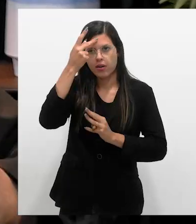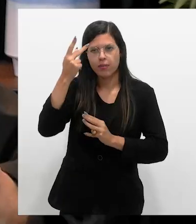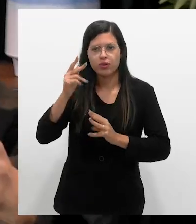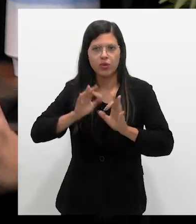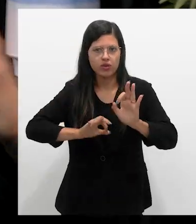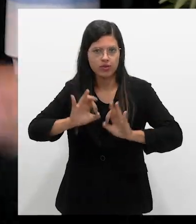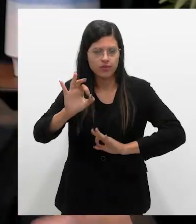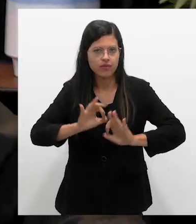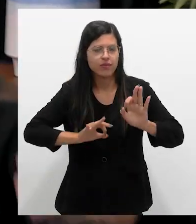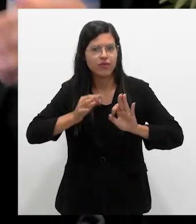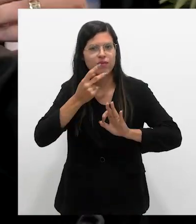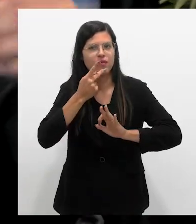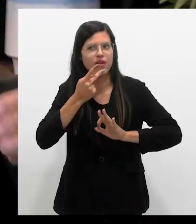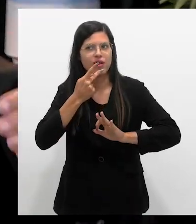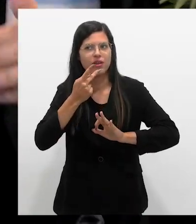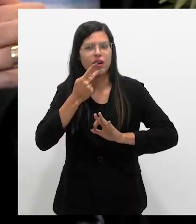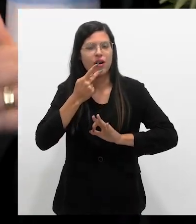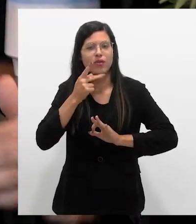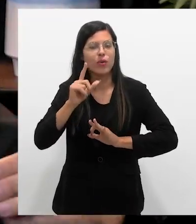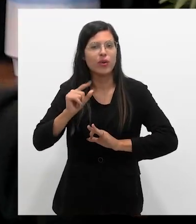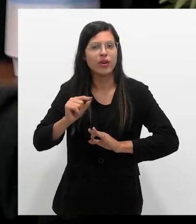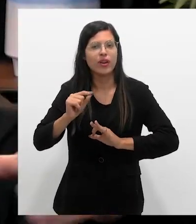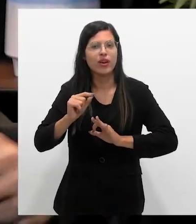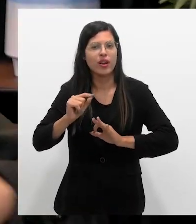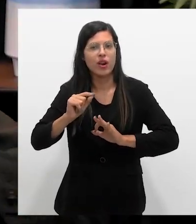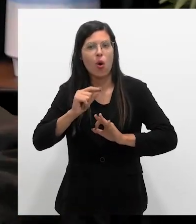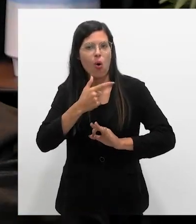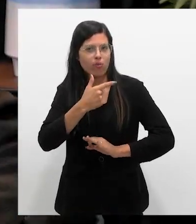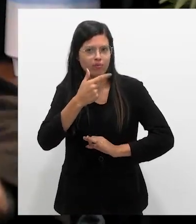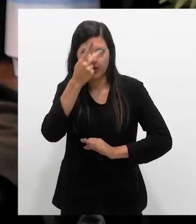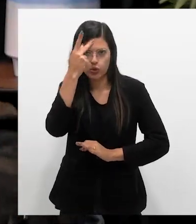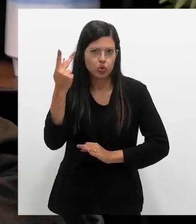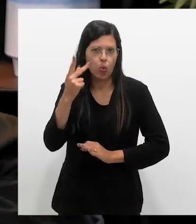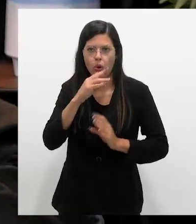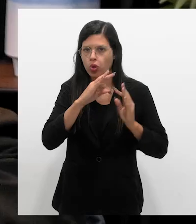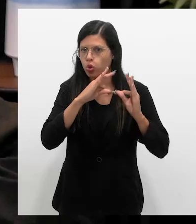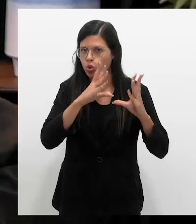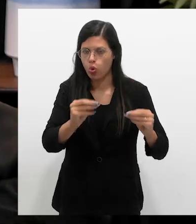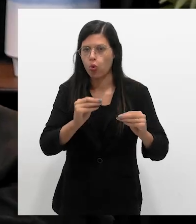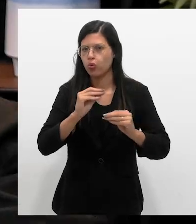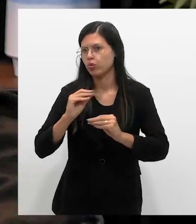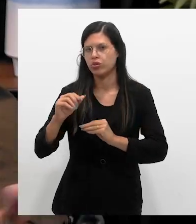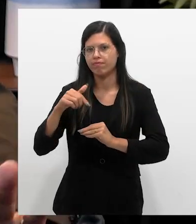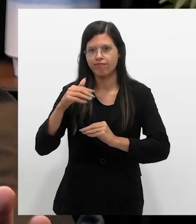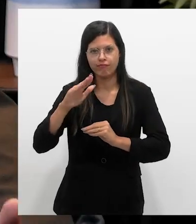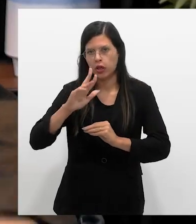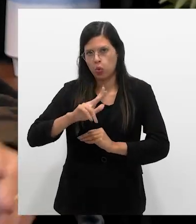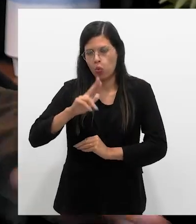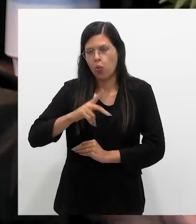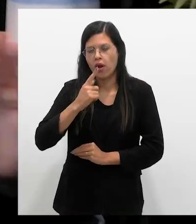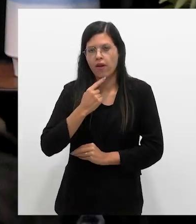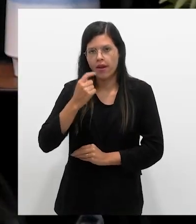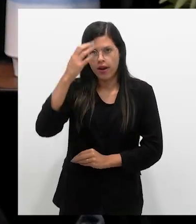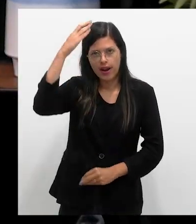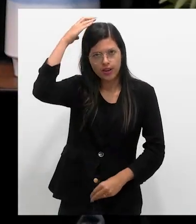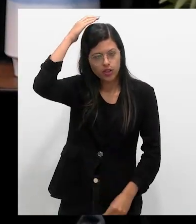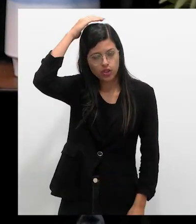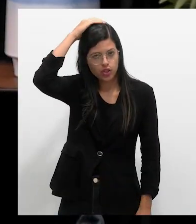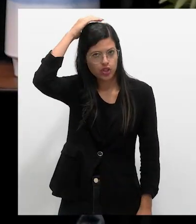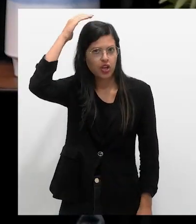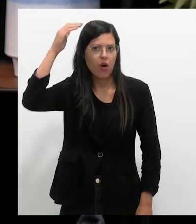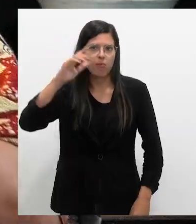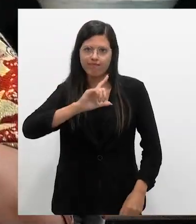cerimônia fala ainda, extra omnes, extra para fora, omnes todos. Então todos para fora que não são